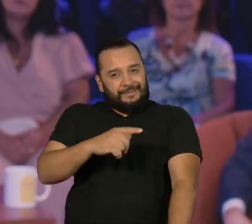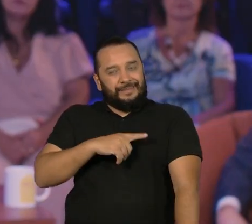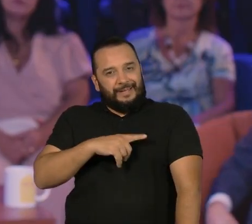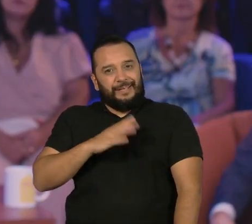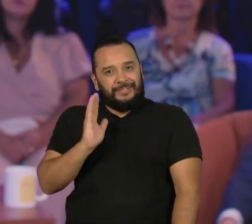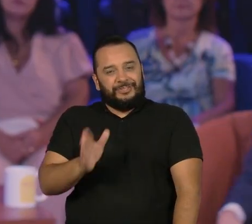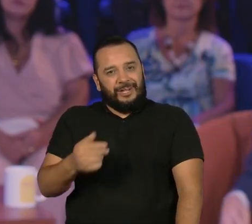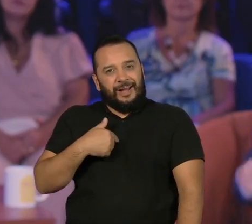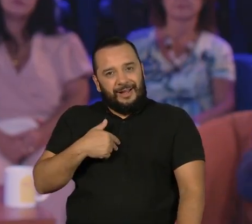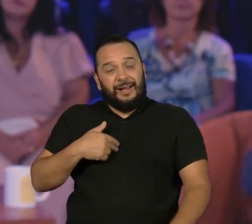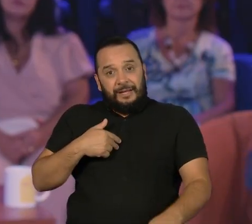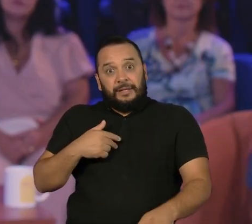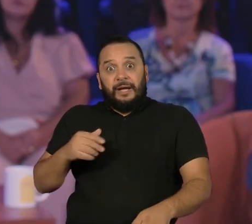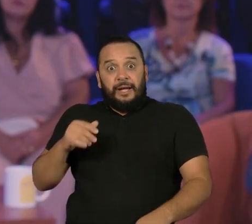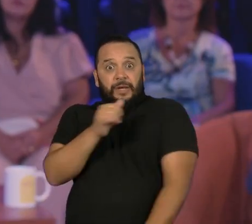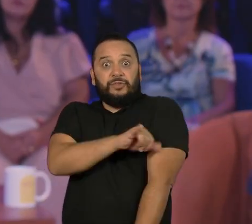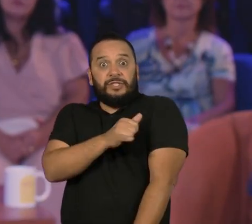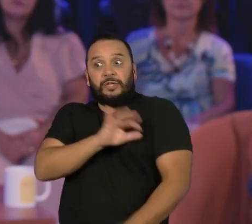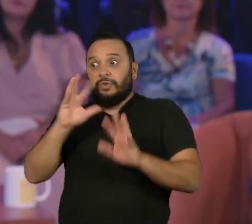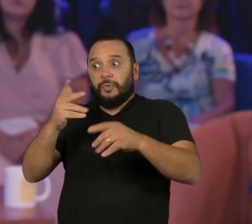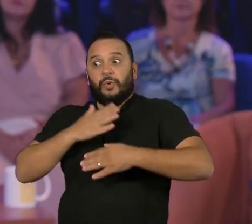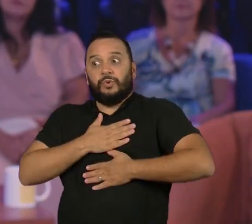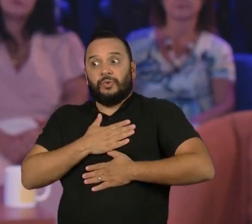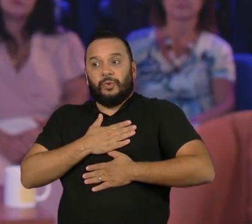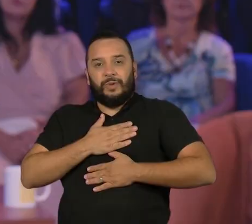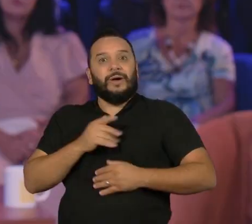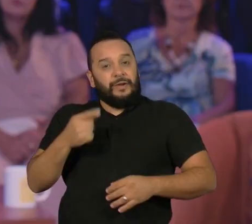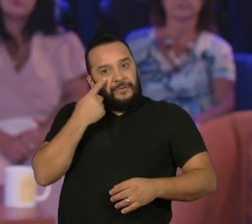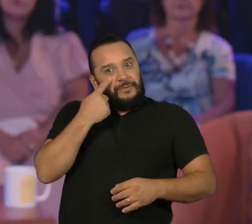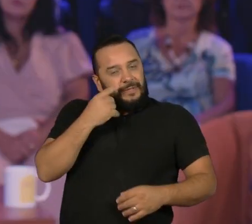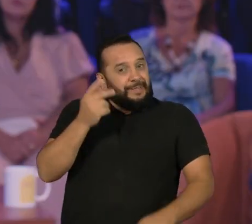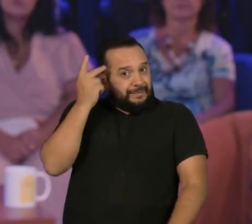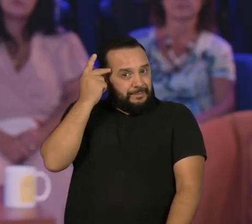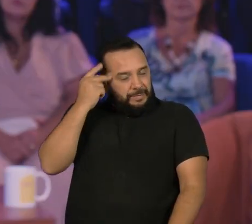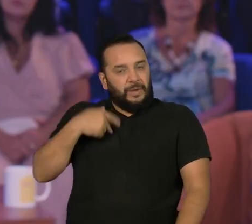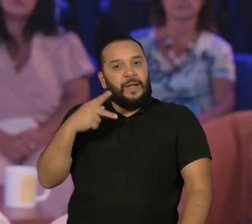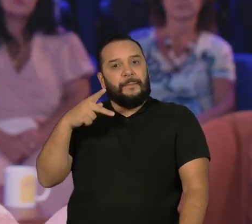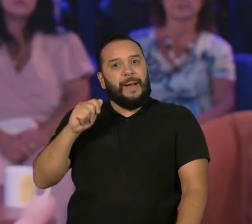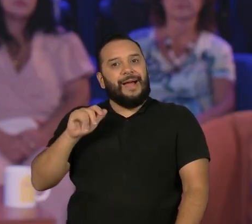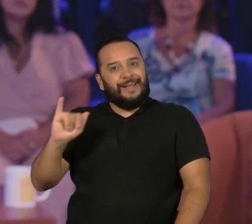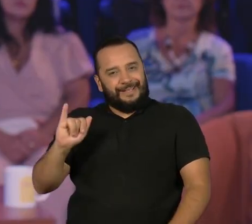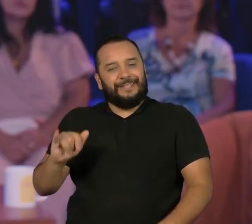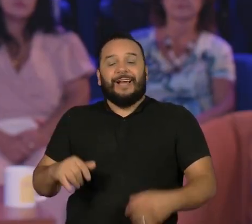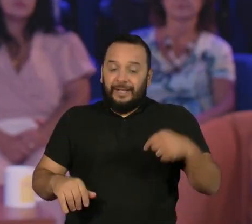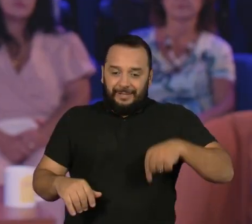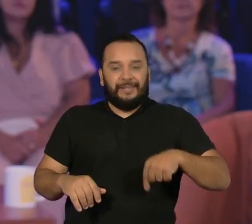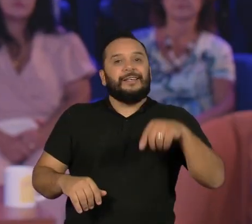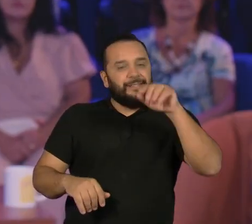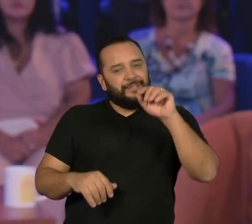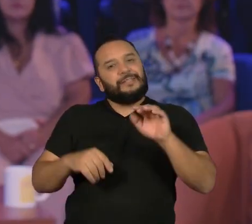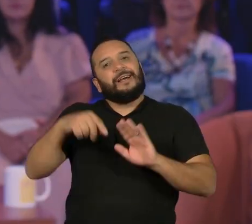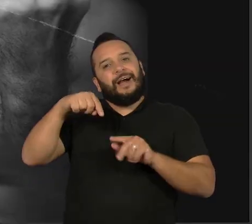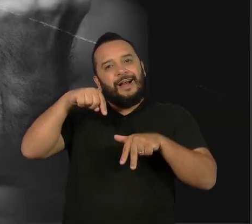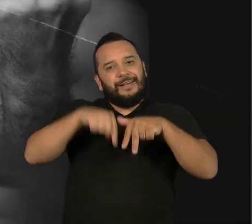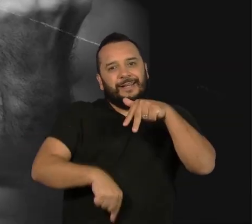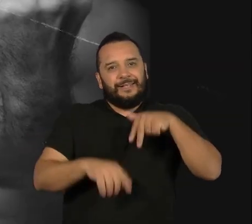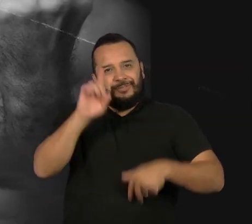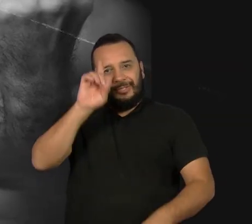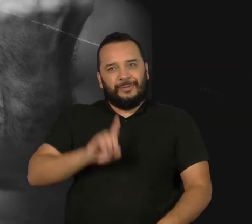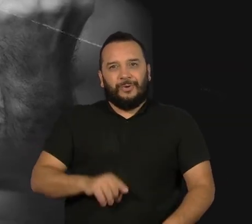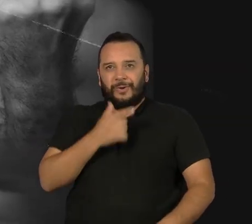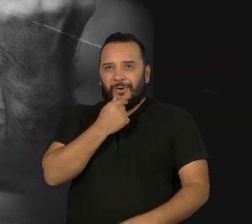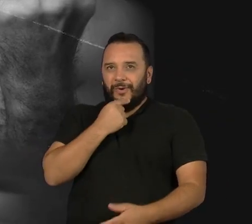falando de Pai. E aqui no Arena, ele é um dos nossos diretores, meu amigo amado Guilherme Logulo.